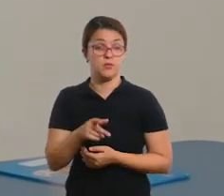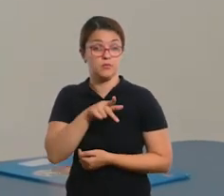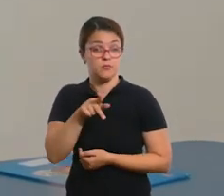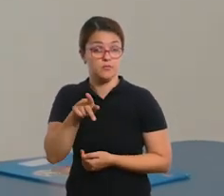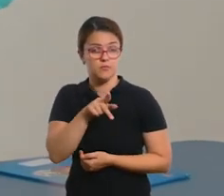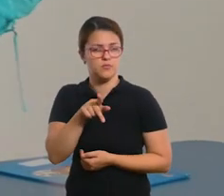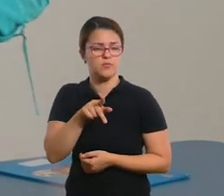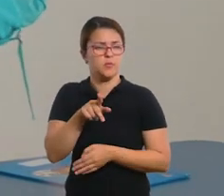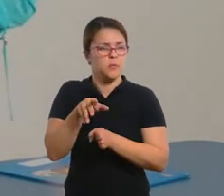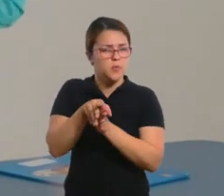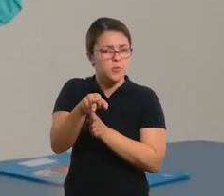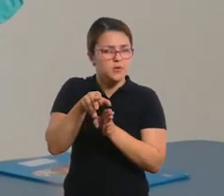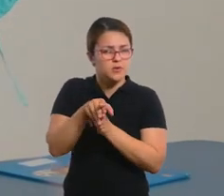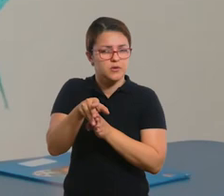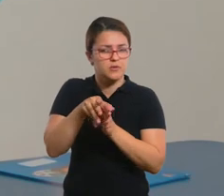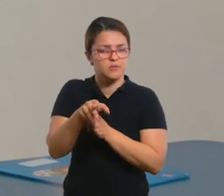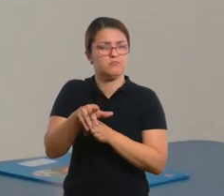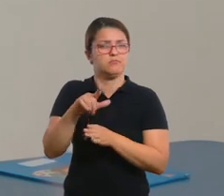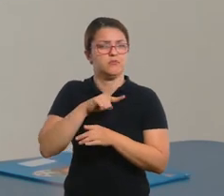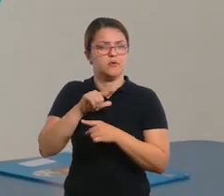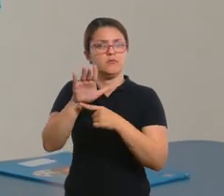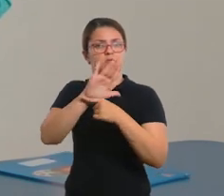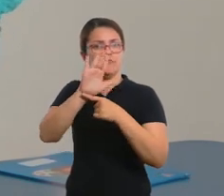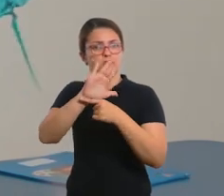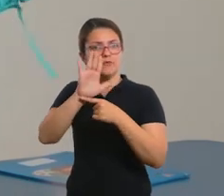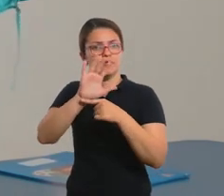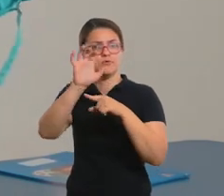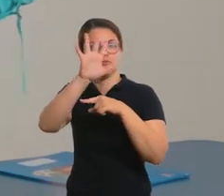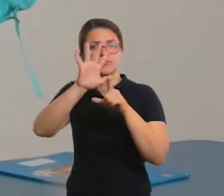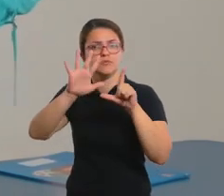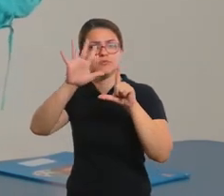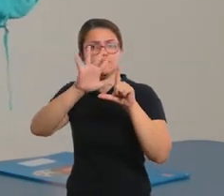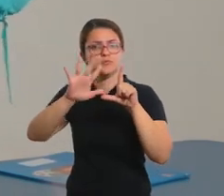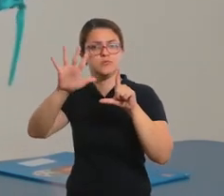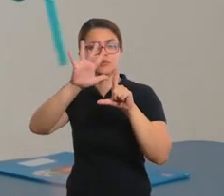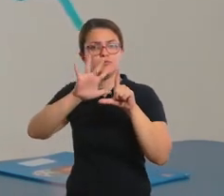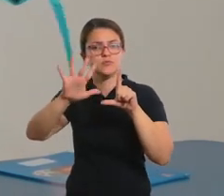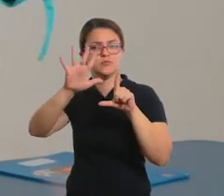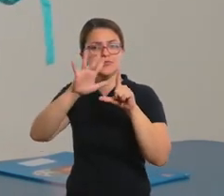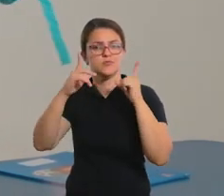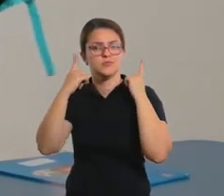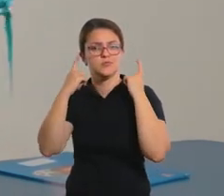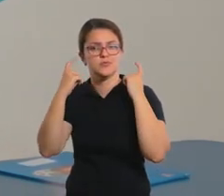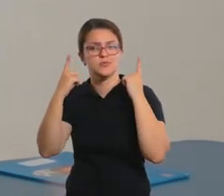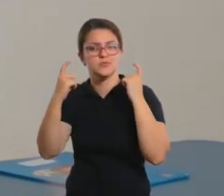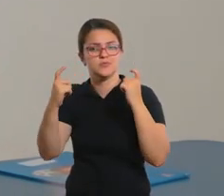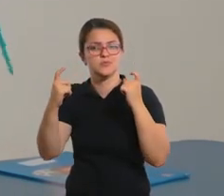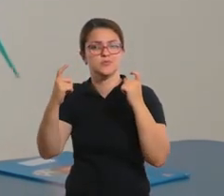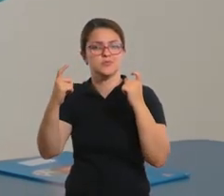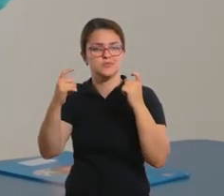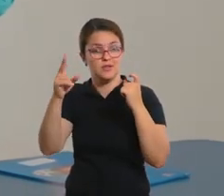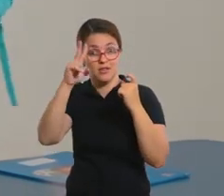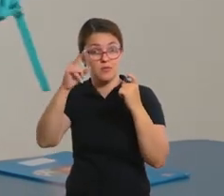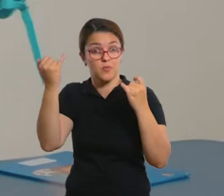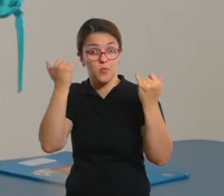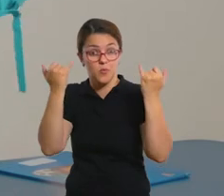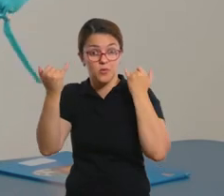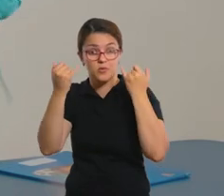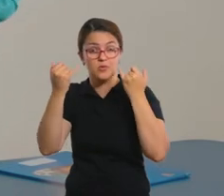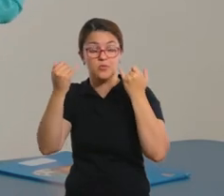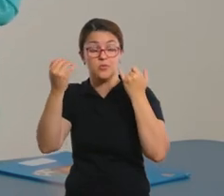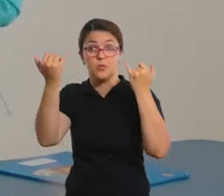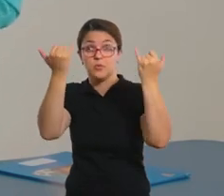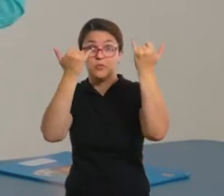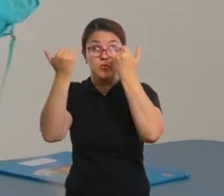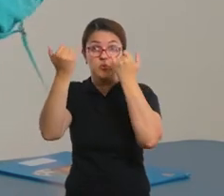muitas orientações, né, e muitos apoios. Nós temos vídeos com o som. Lembra que eu falei? A aprendizagem começa pelo ouvido.